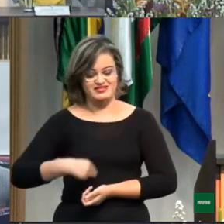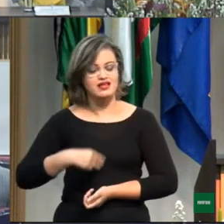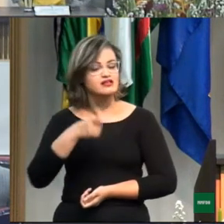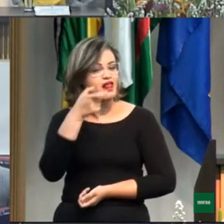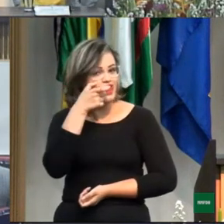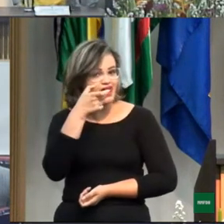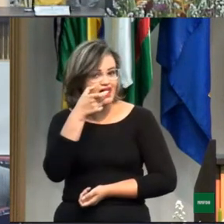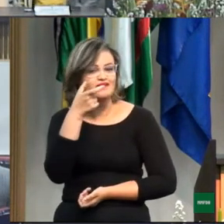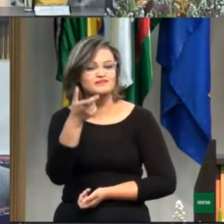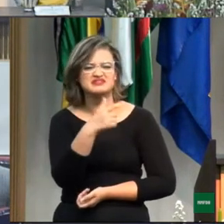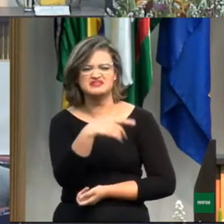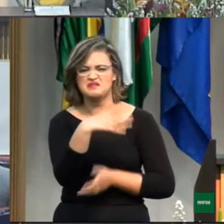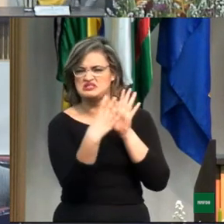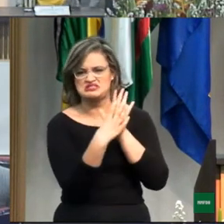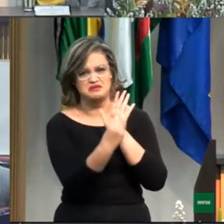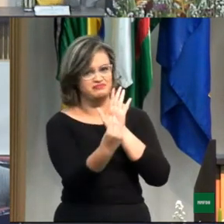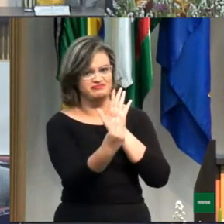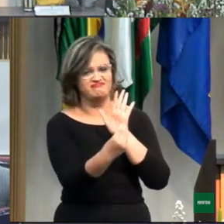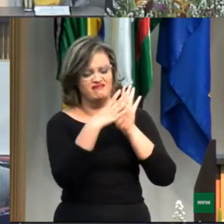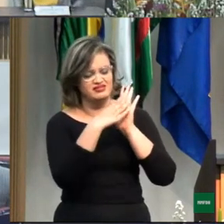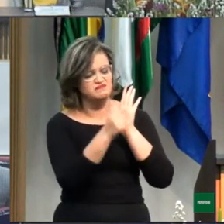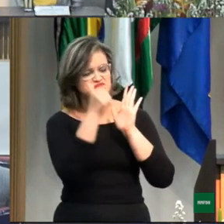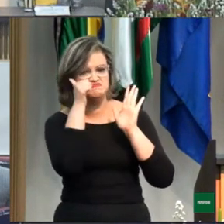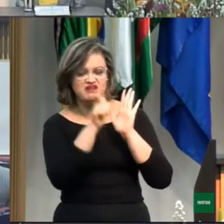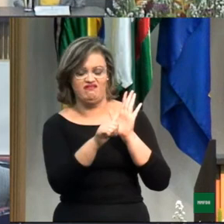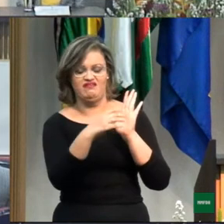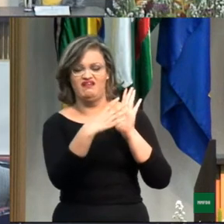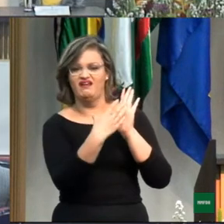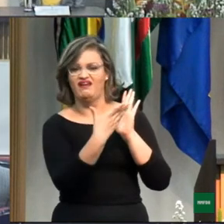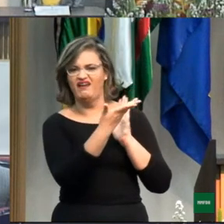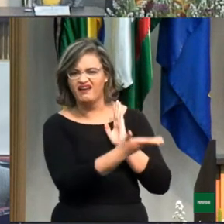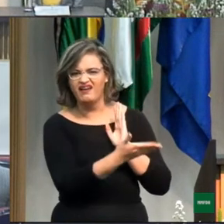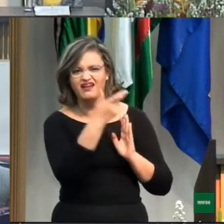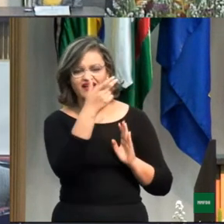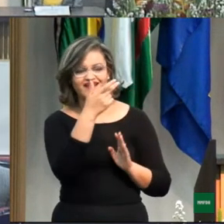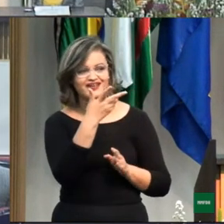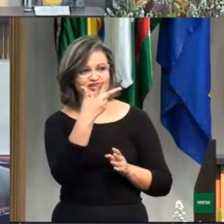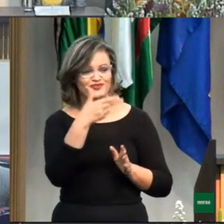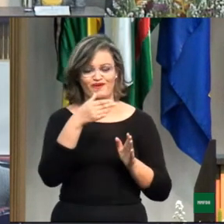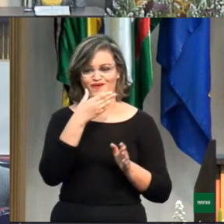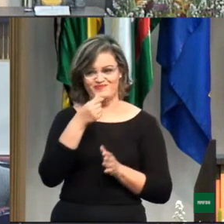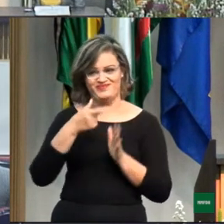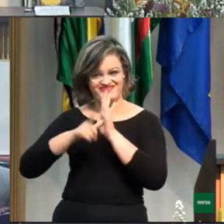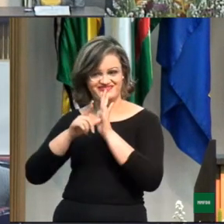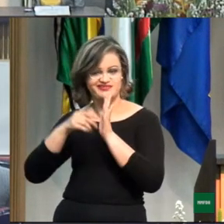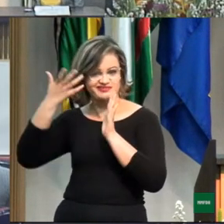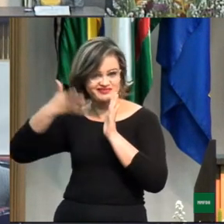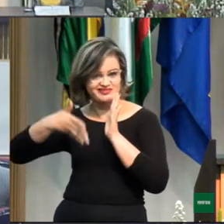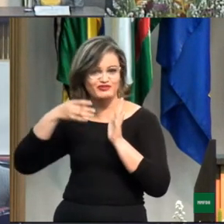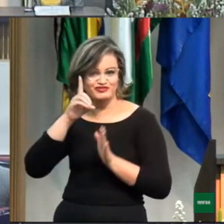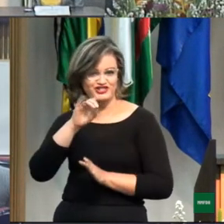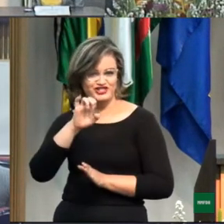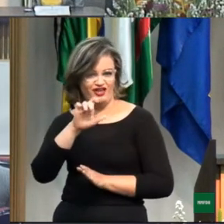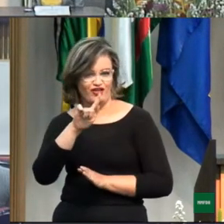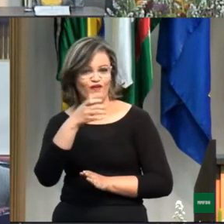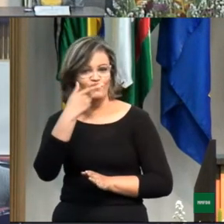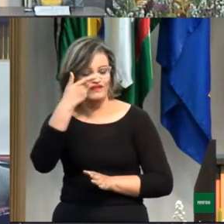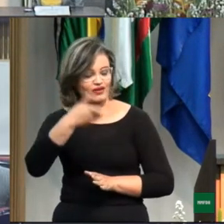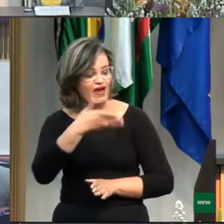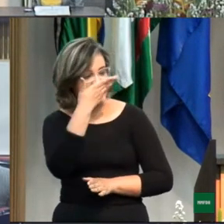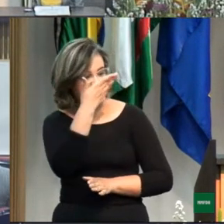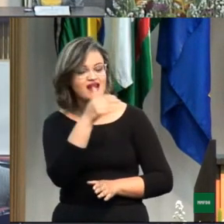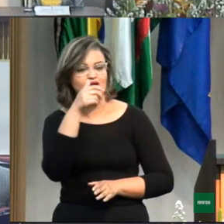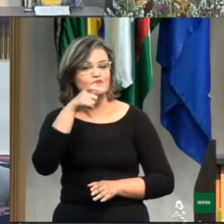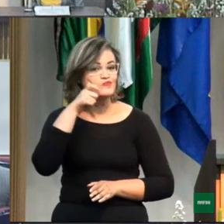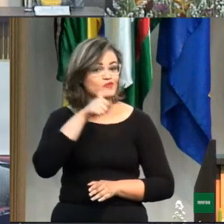exemplo de mulher, uma pessoa que, como disse meu amigo, o deputado Diego, representa hoje no governo